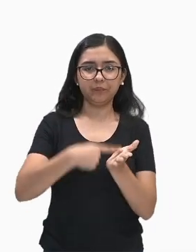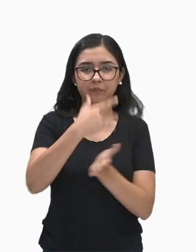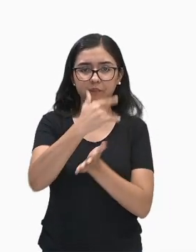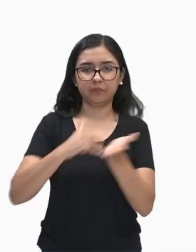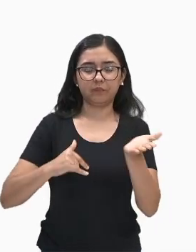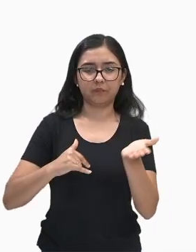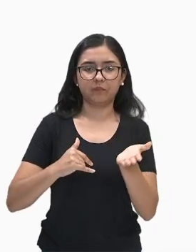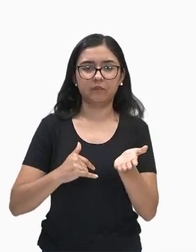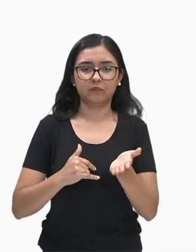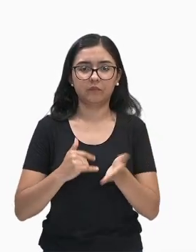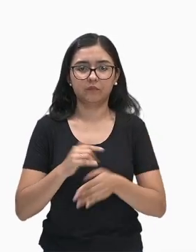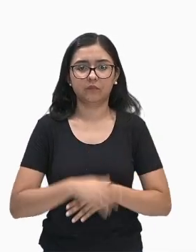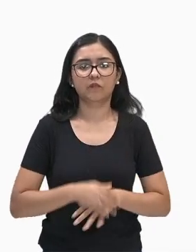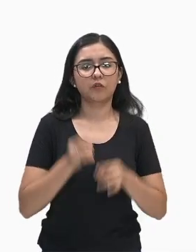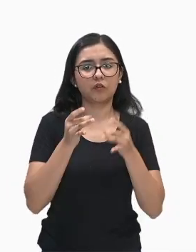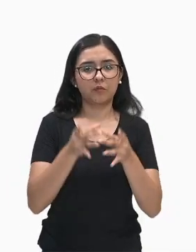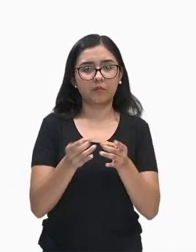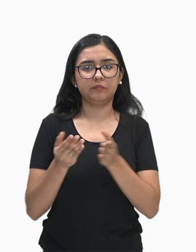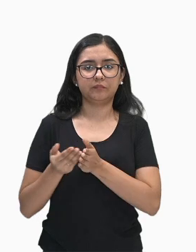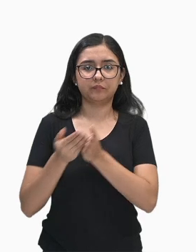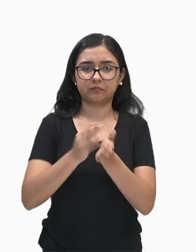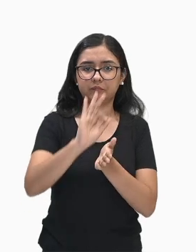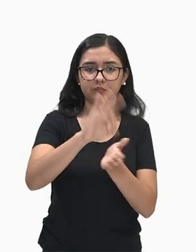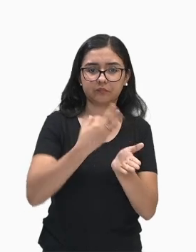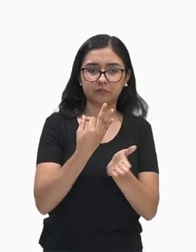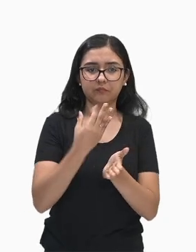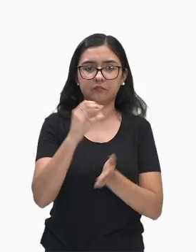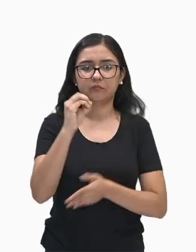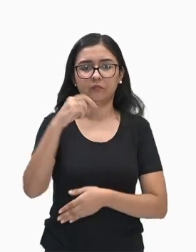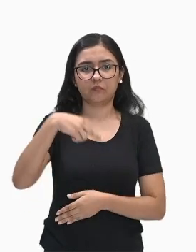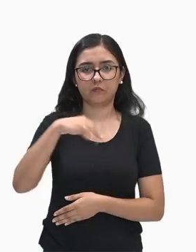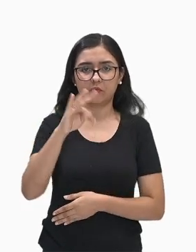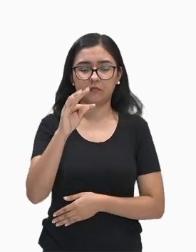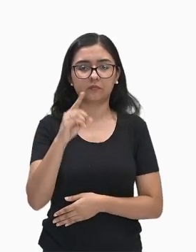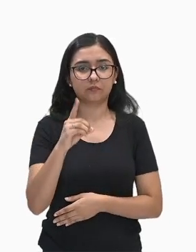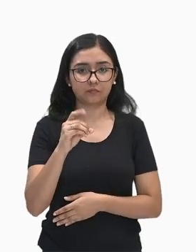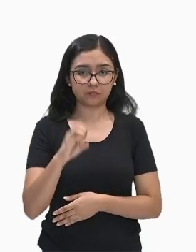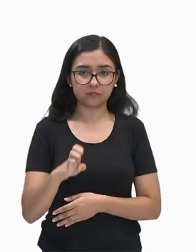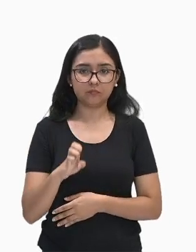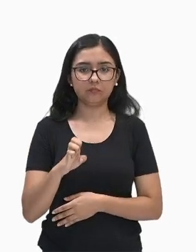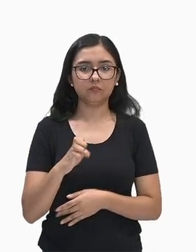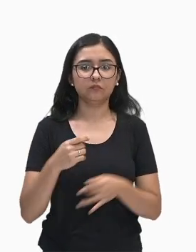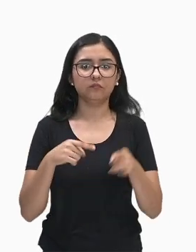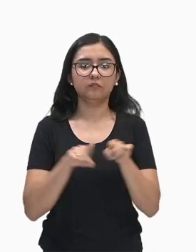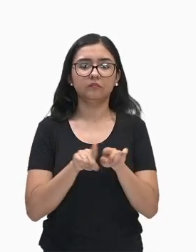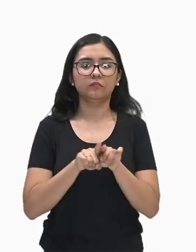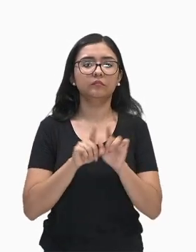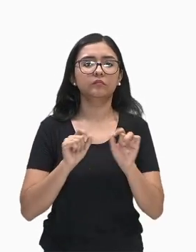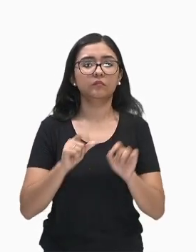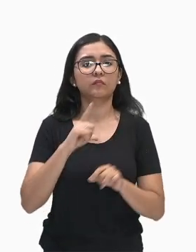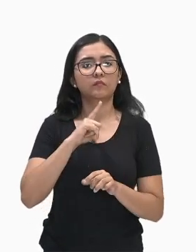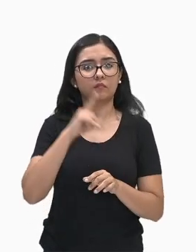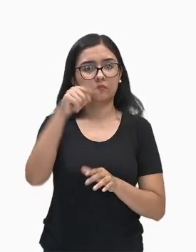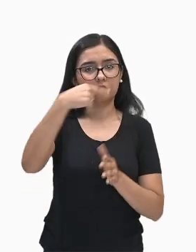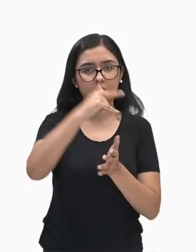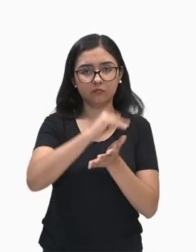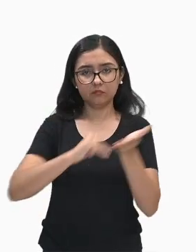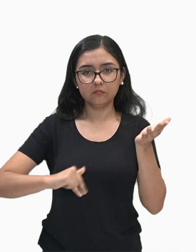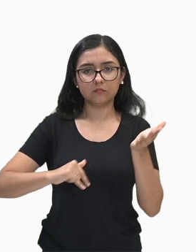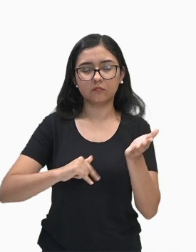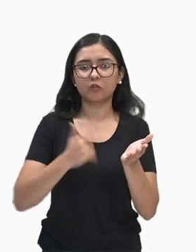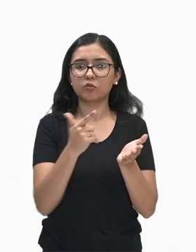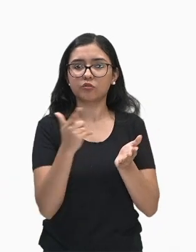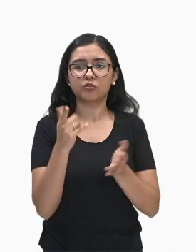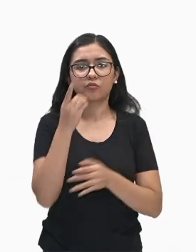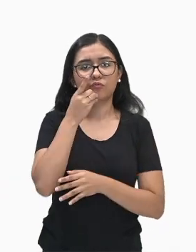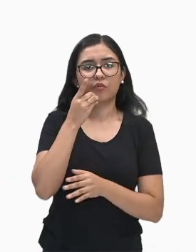Navegação. Assinado pelo Conde de Linhares e Strangford, era um tratado sem prazo